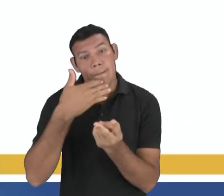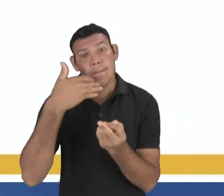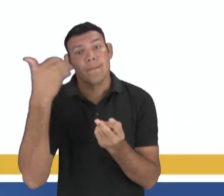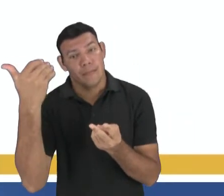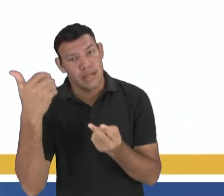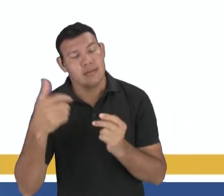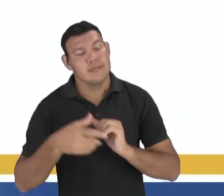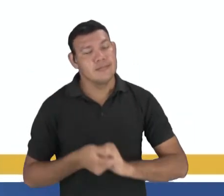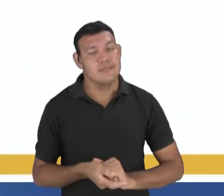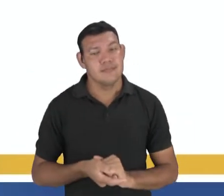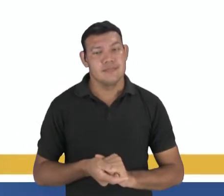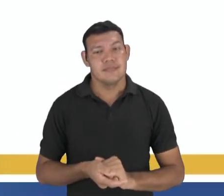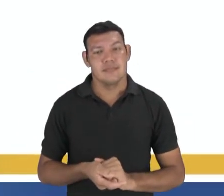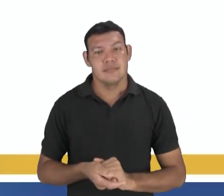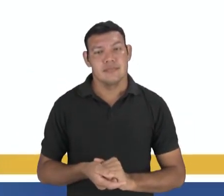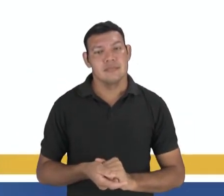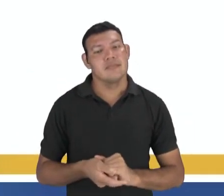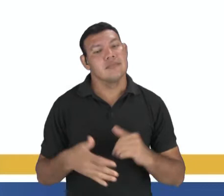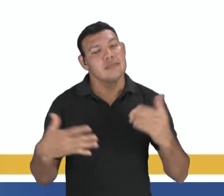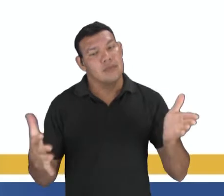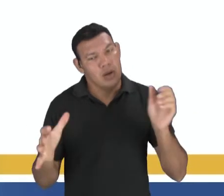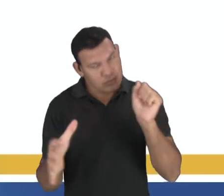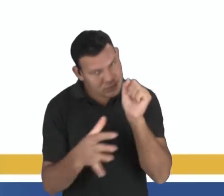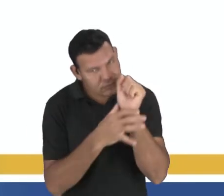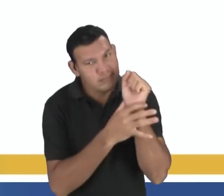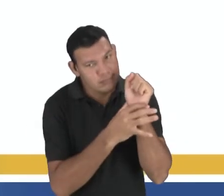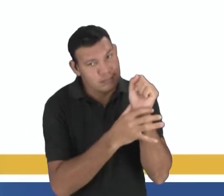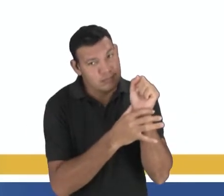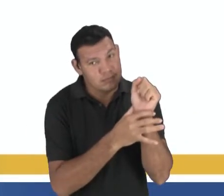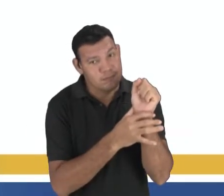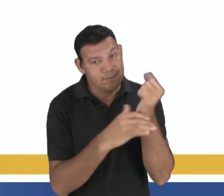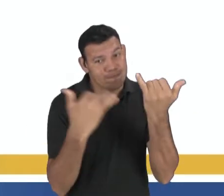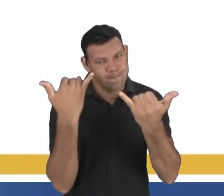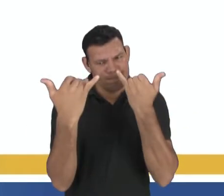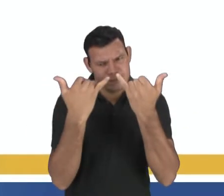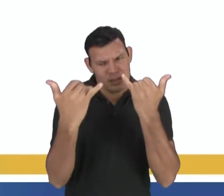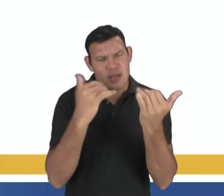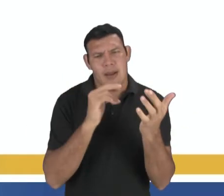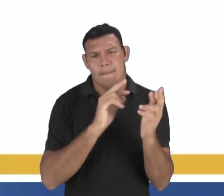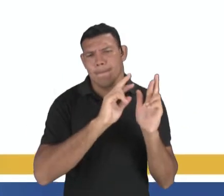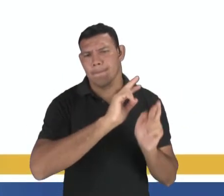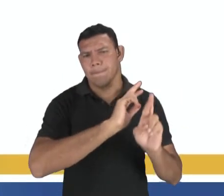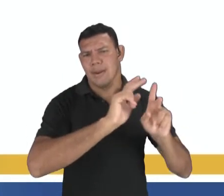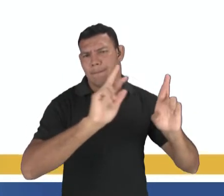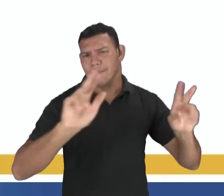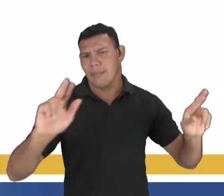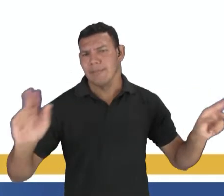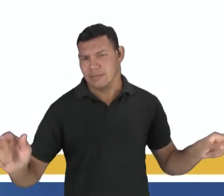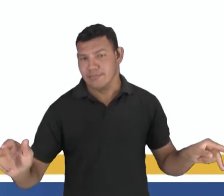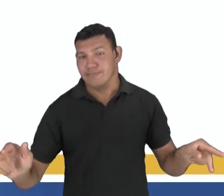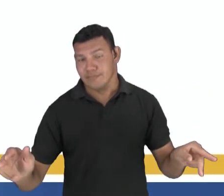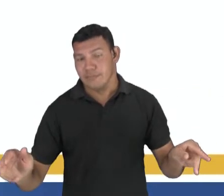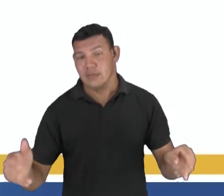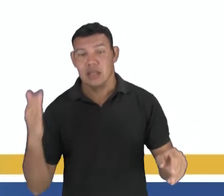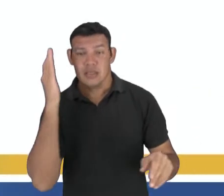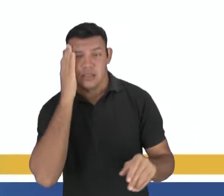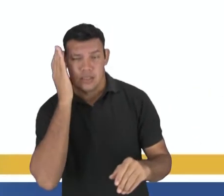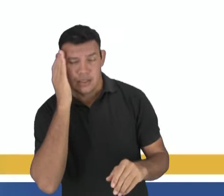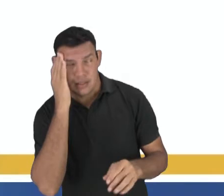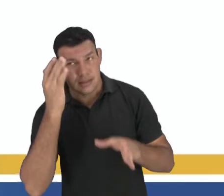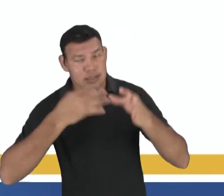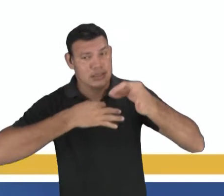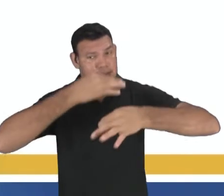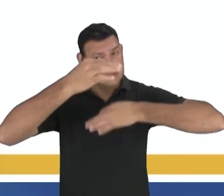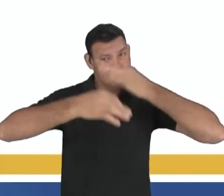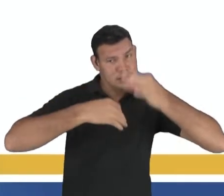qual a leitura pode me enveredar. E é isso que garante tantas outras informações, interpretações,